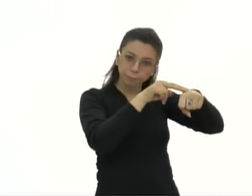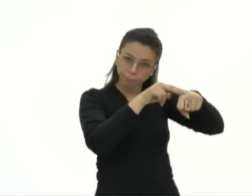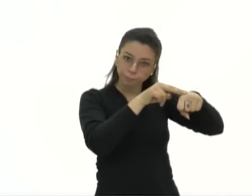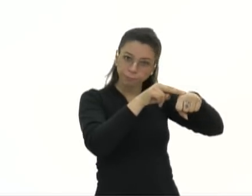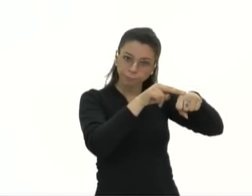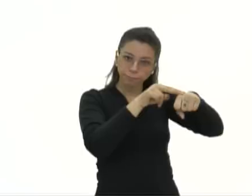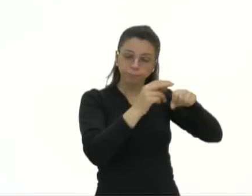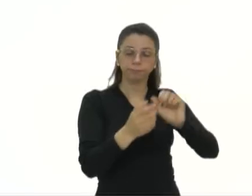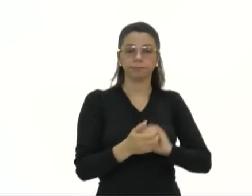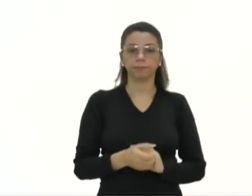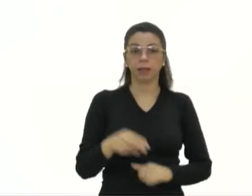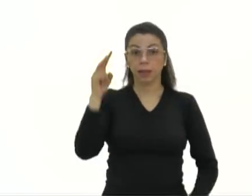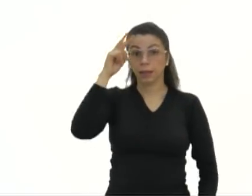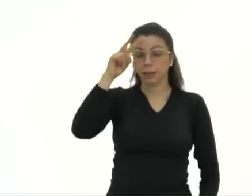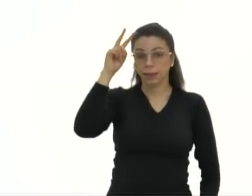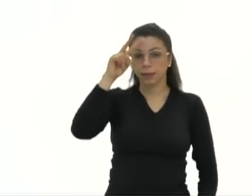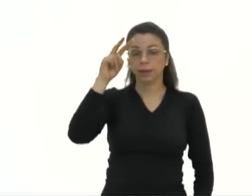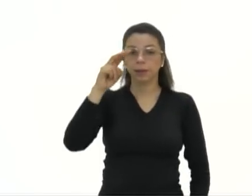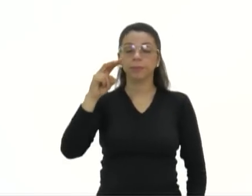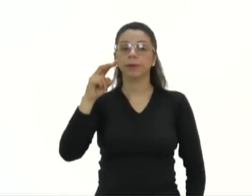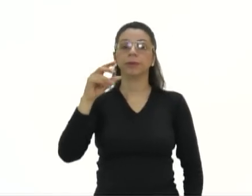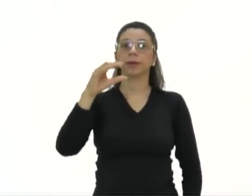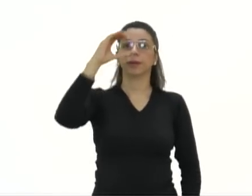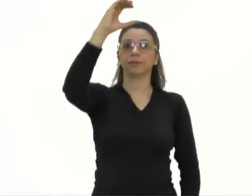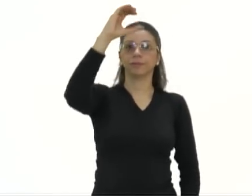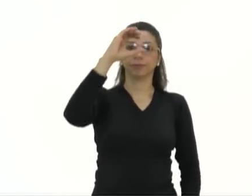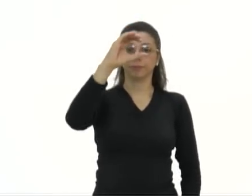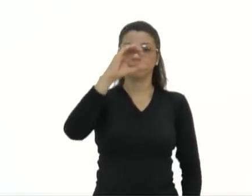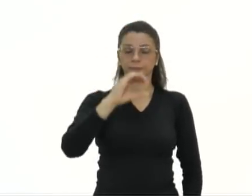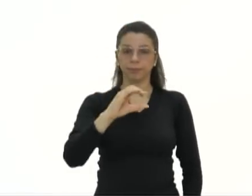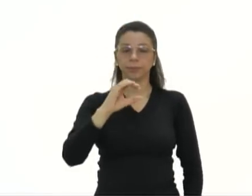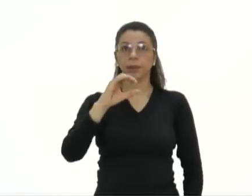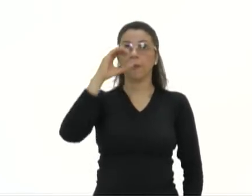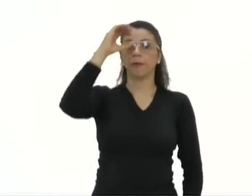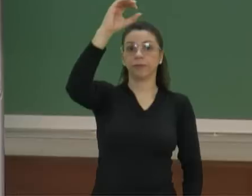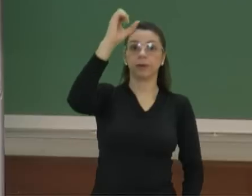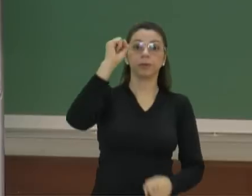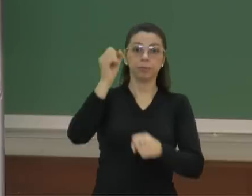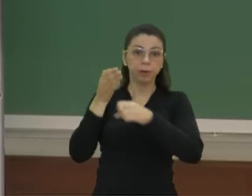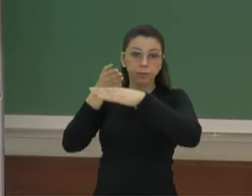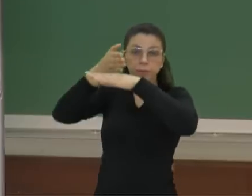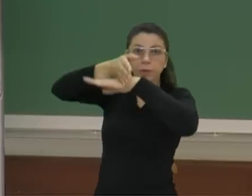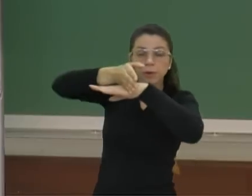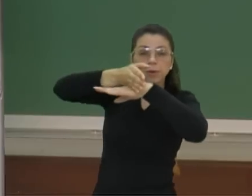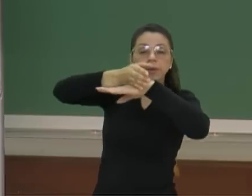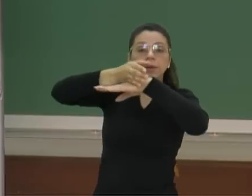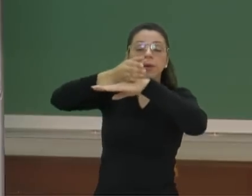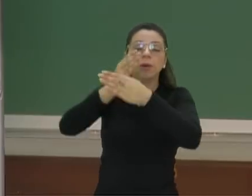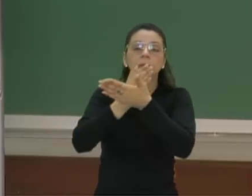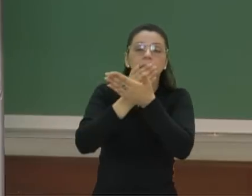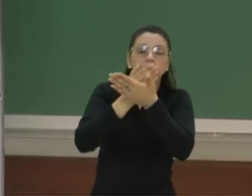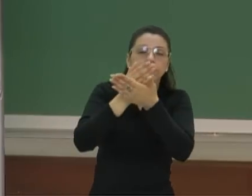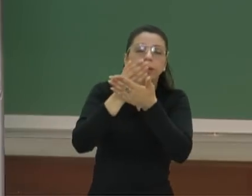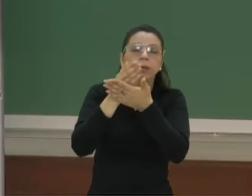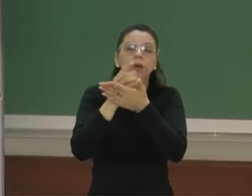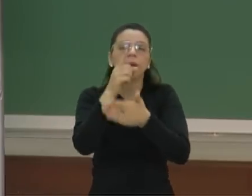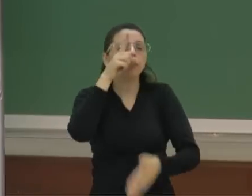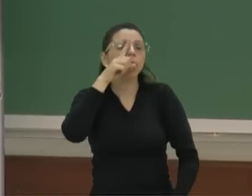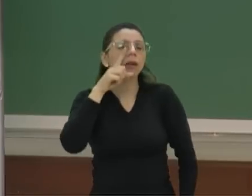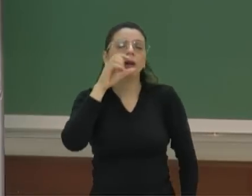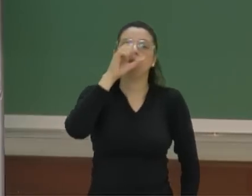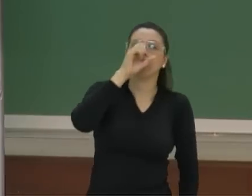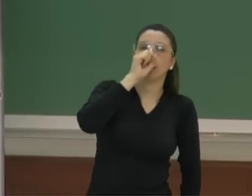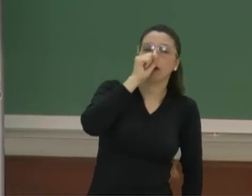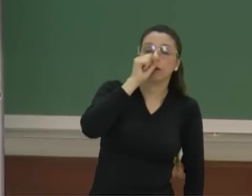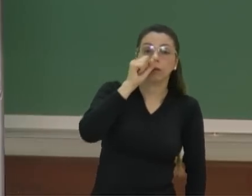lembra do sinaleiro? Verde, posso passar. Indo para o laranja, atenção, o sinaleiro